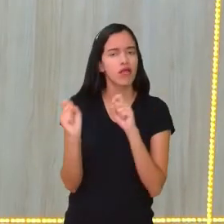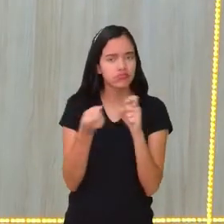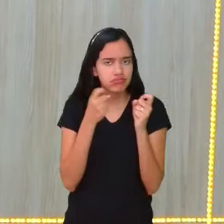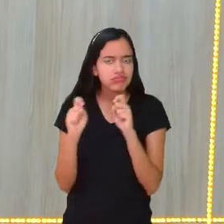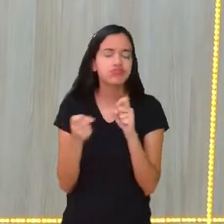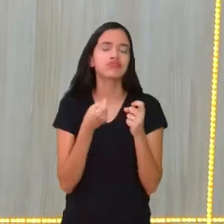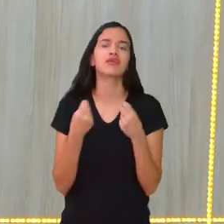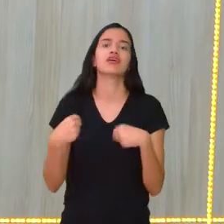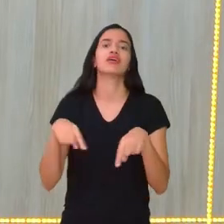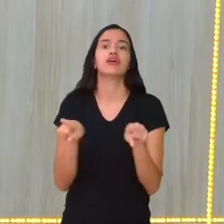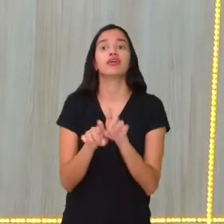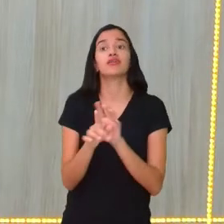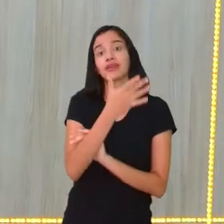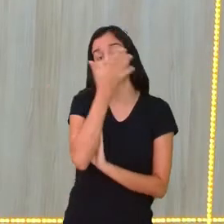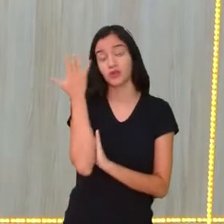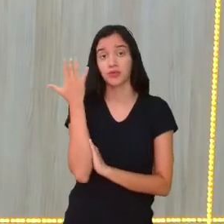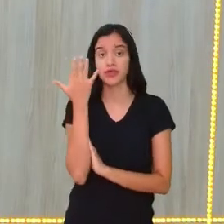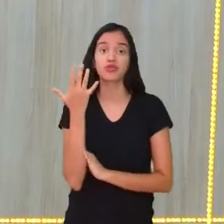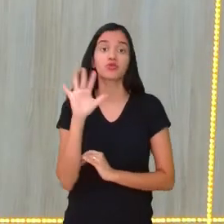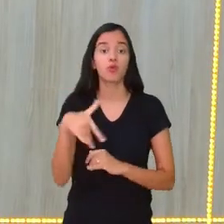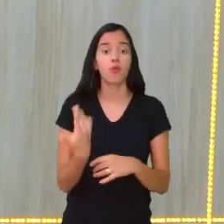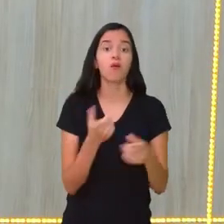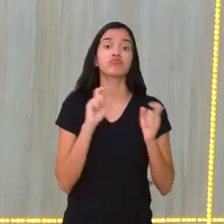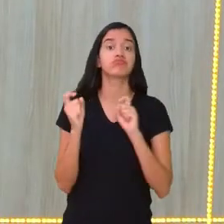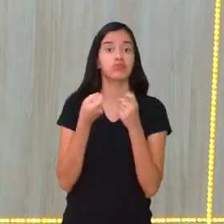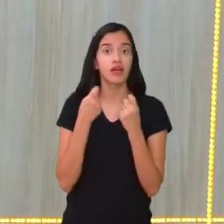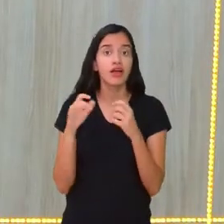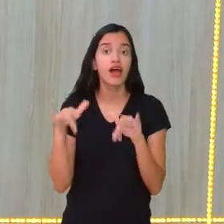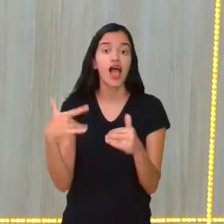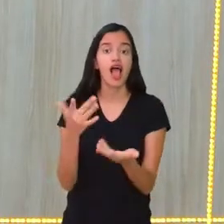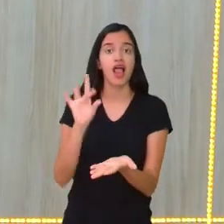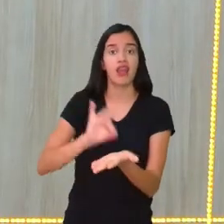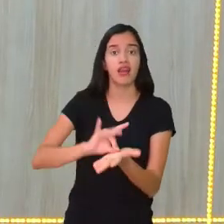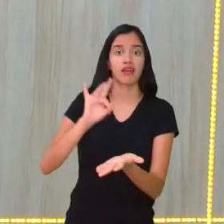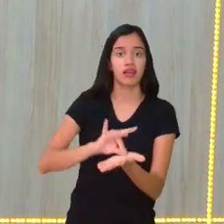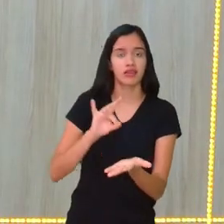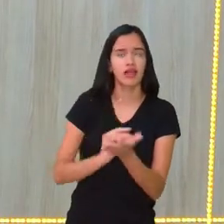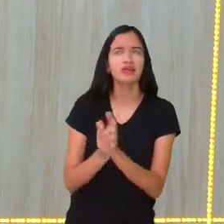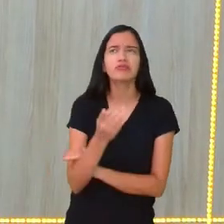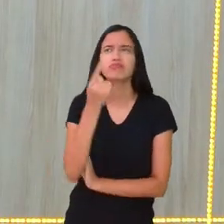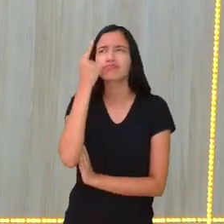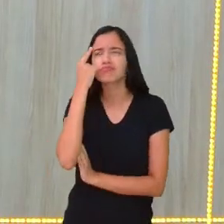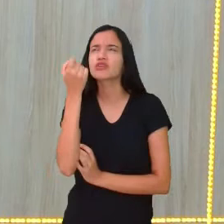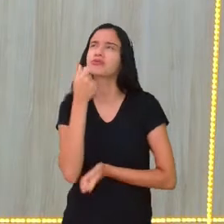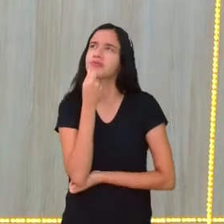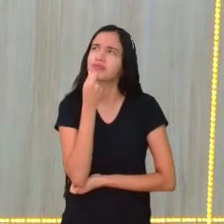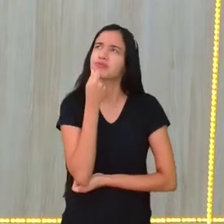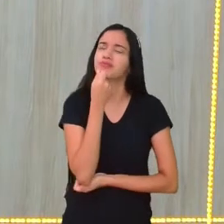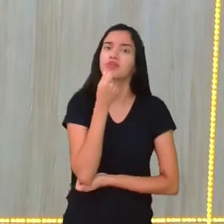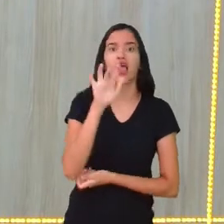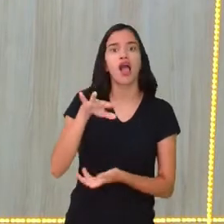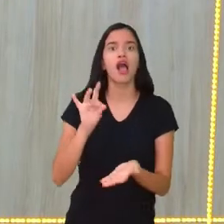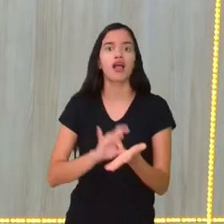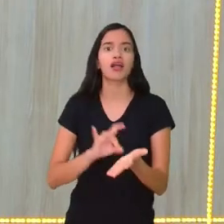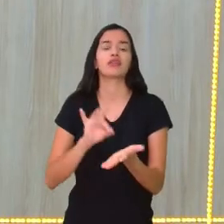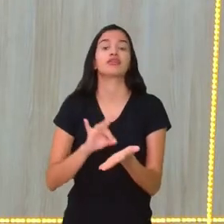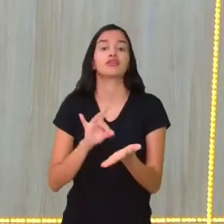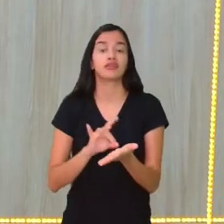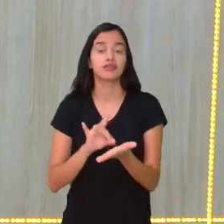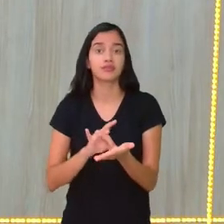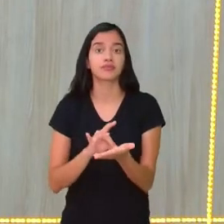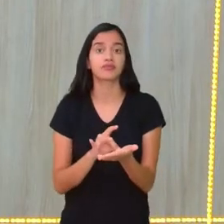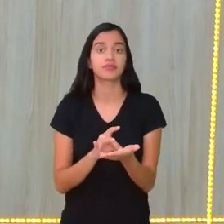discussão, né? Quer que as pessoas discutam sua realidade, né? Pensem a sua realidade.